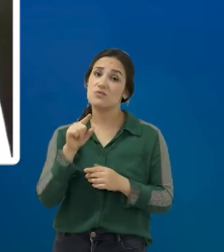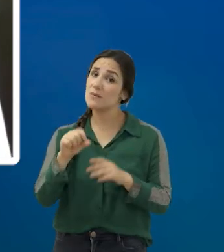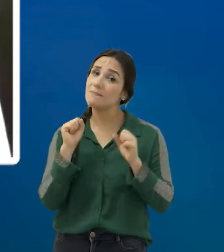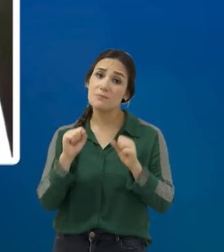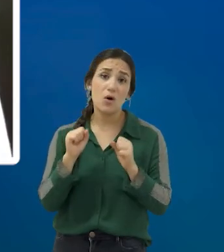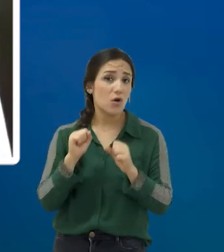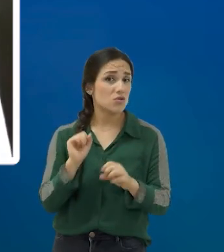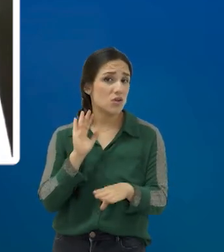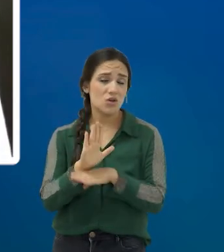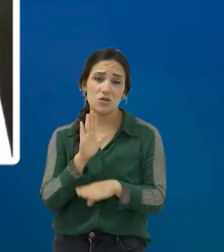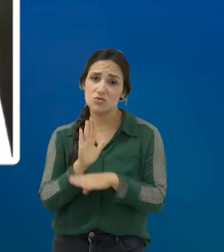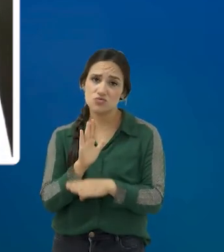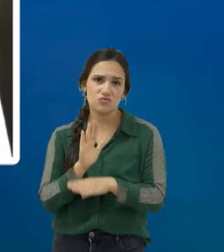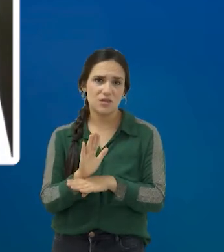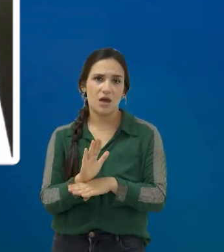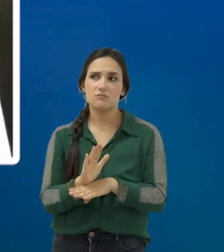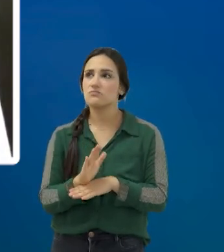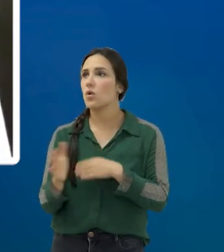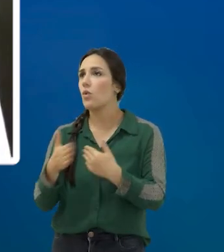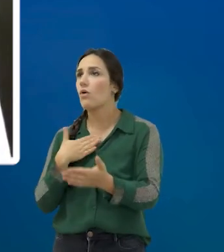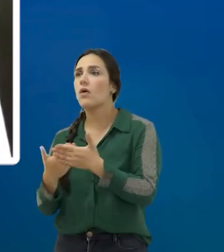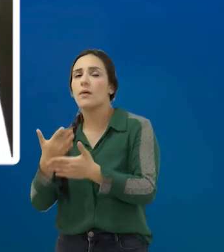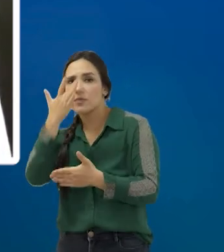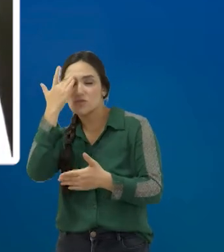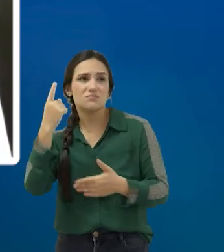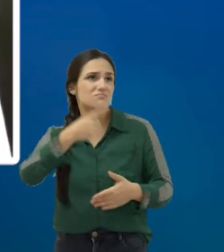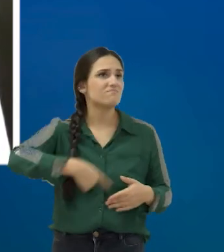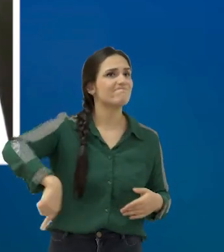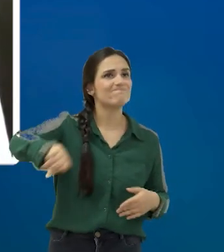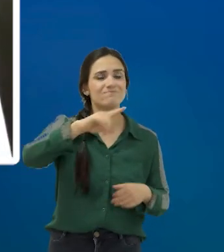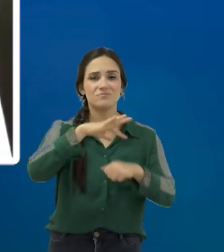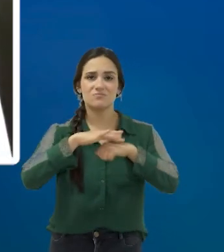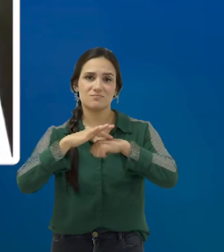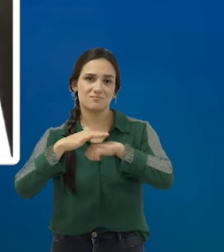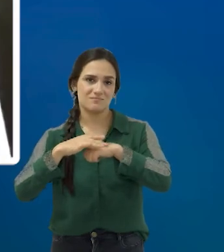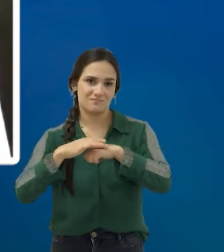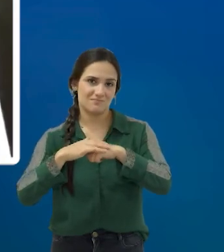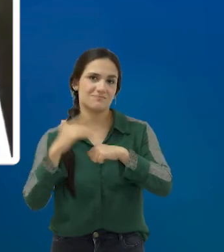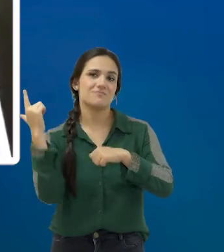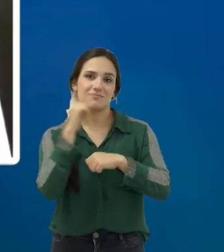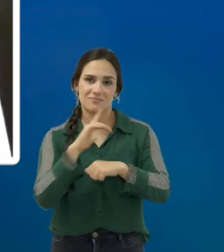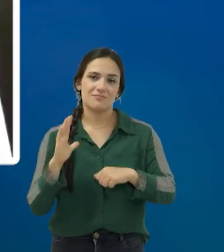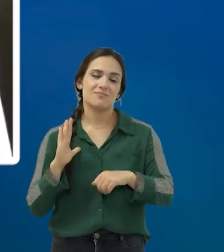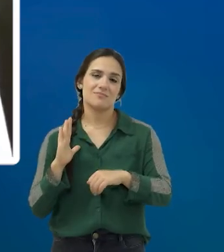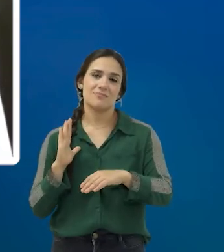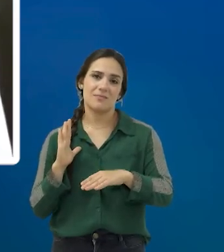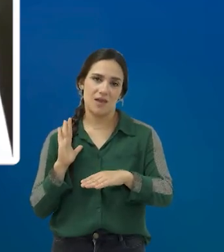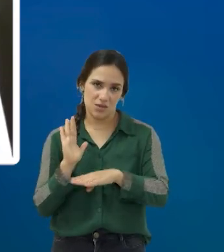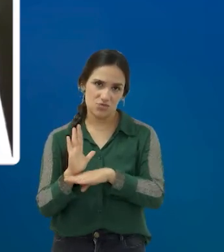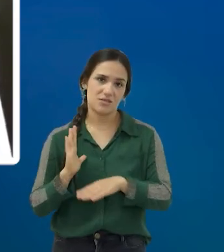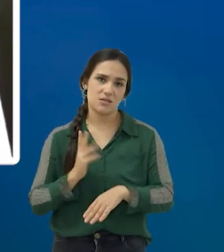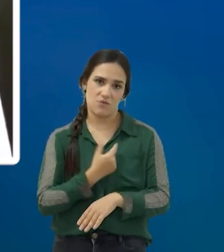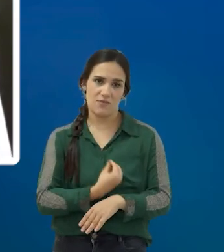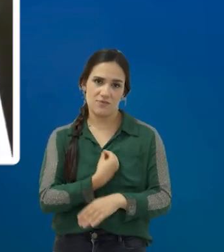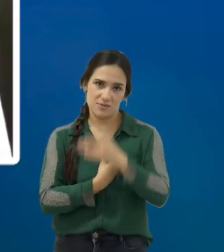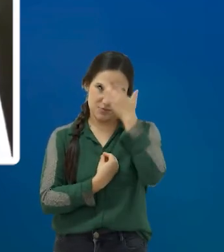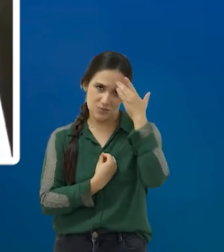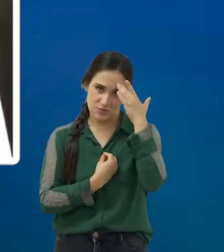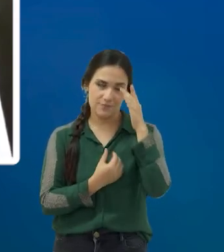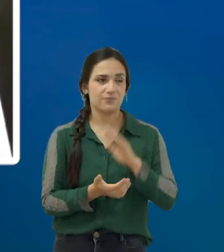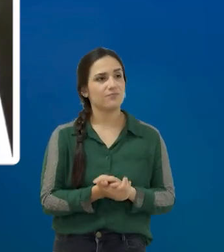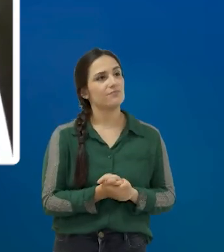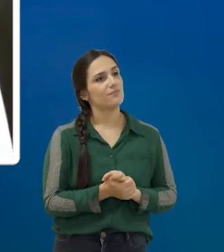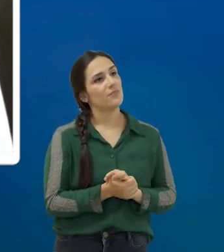ampliando a compatibilidade, a probabilidade de um paciente que depende do redome encontrar alguém compatível e salvar a vida dessa